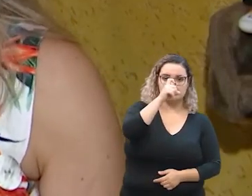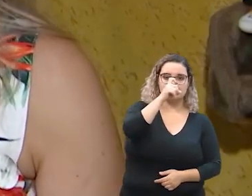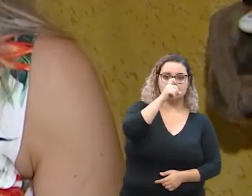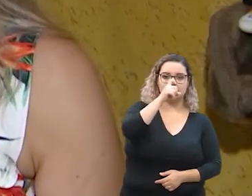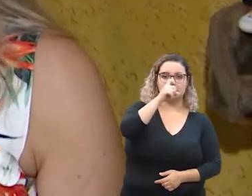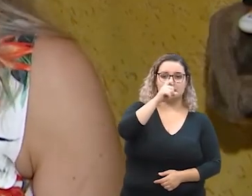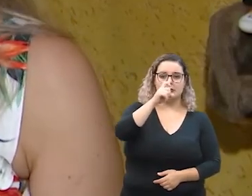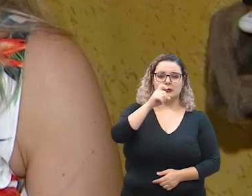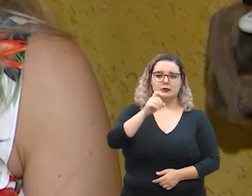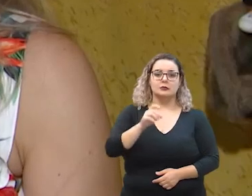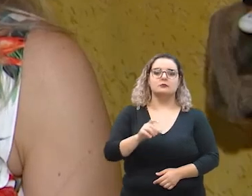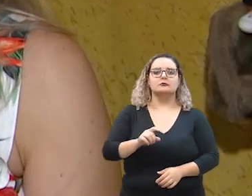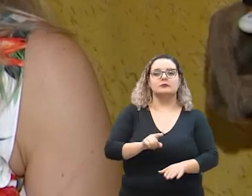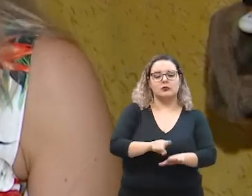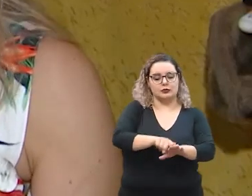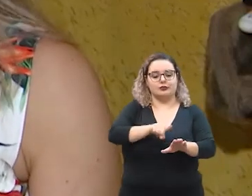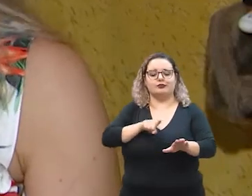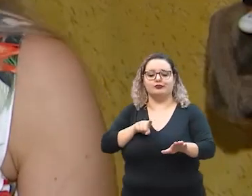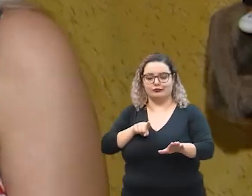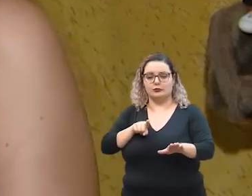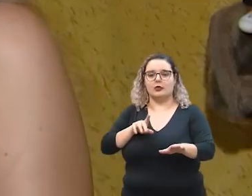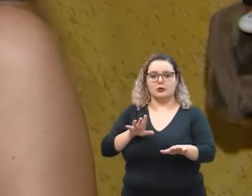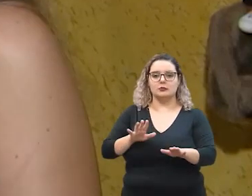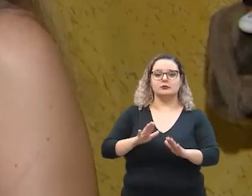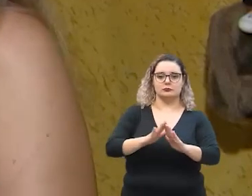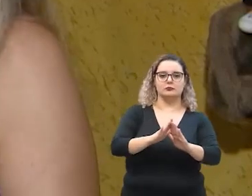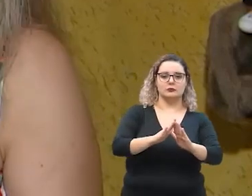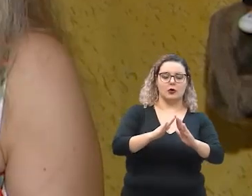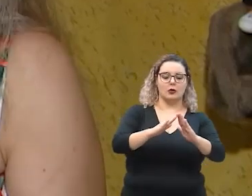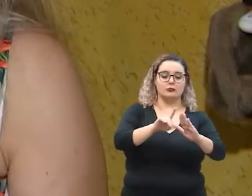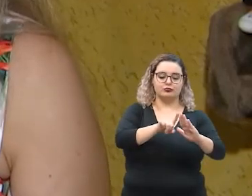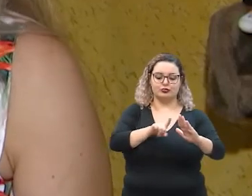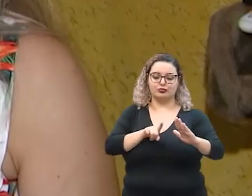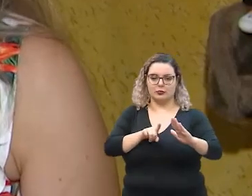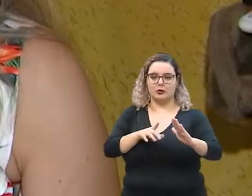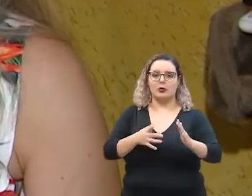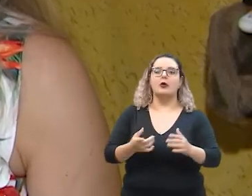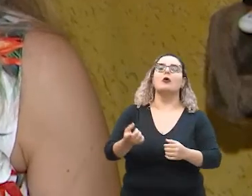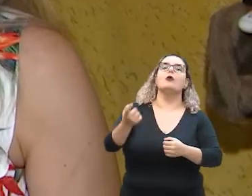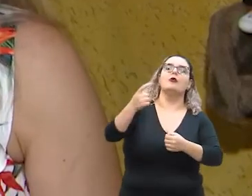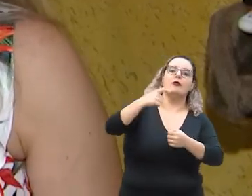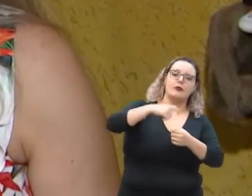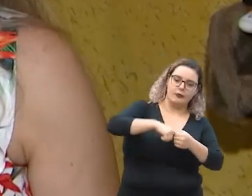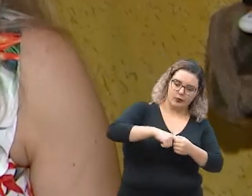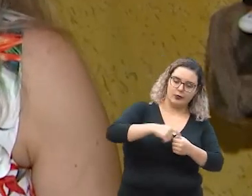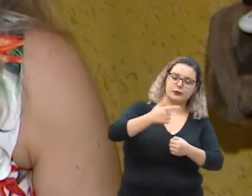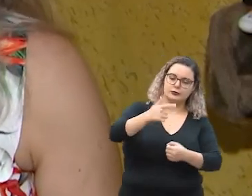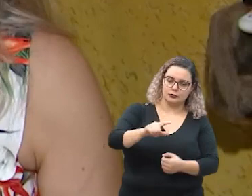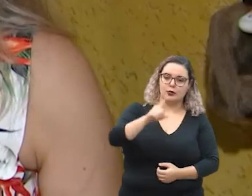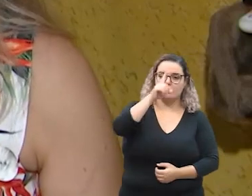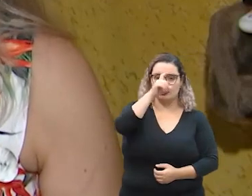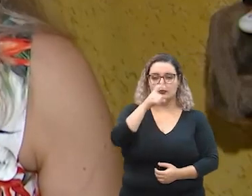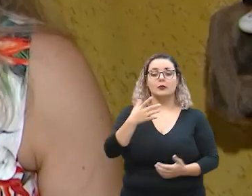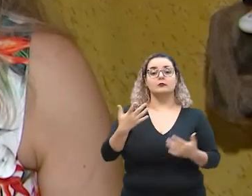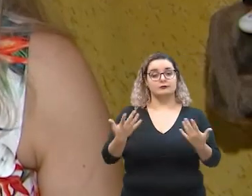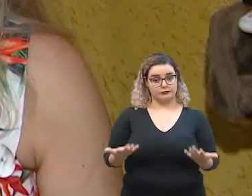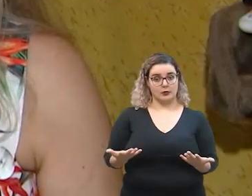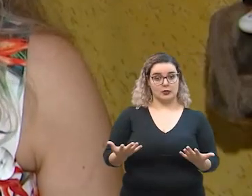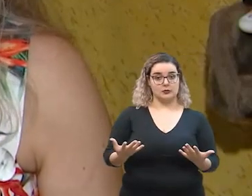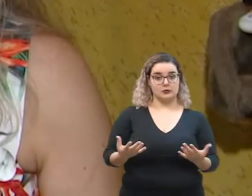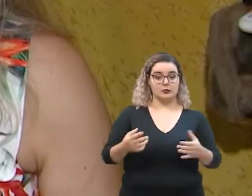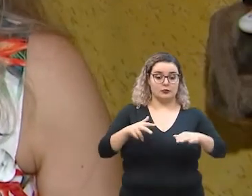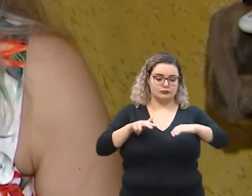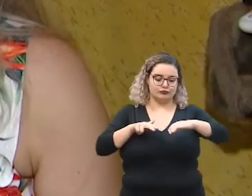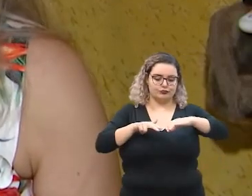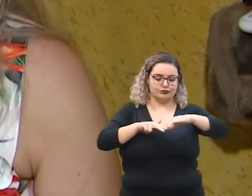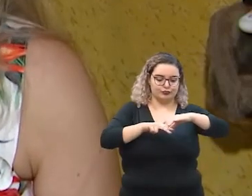mesmo no quadro de isolamento, que é recomendado que se você não está bem, volte para o plantão. E aí, decidiram fazer a